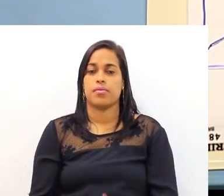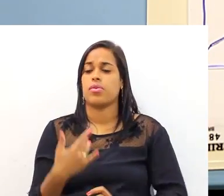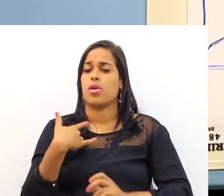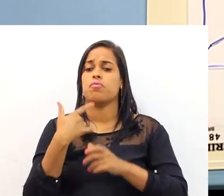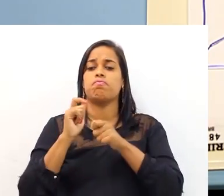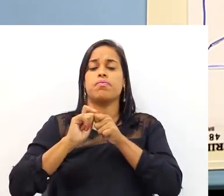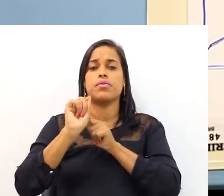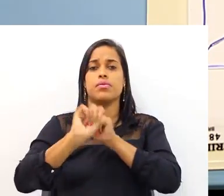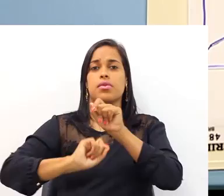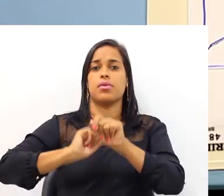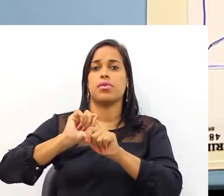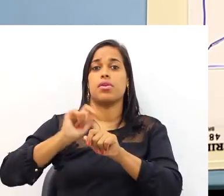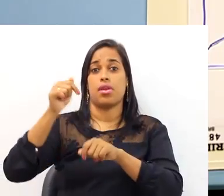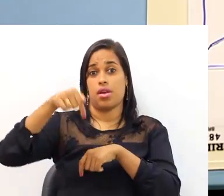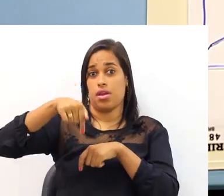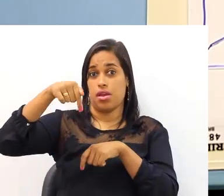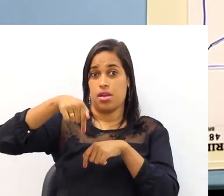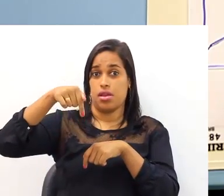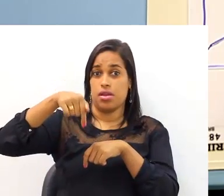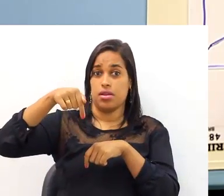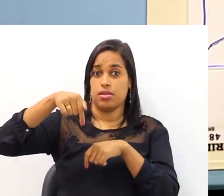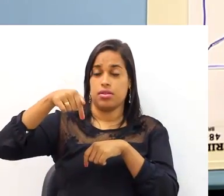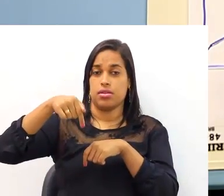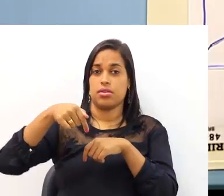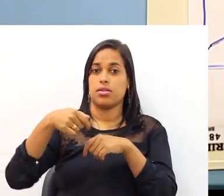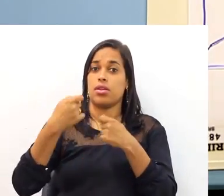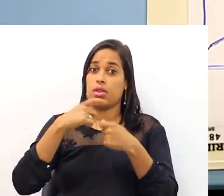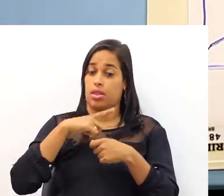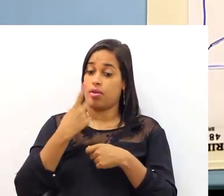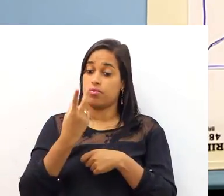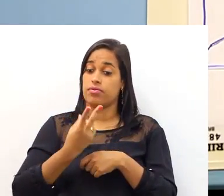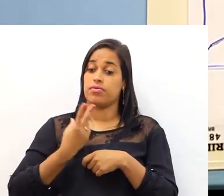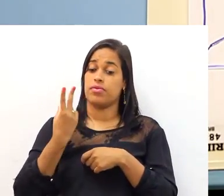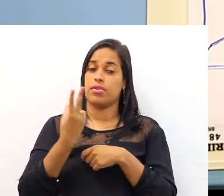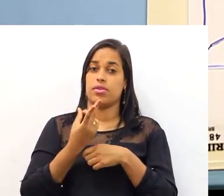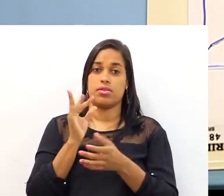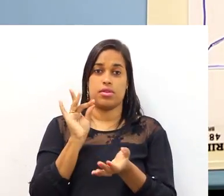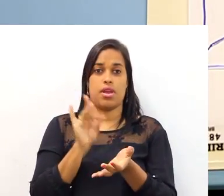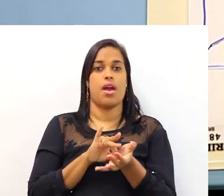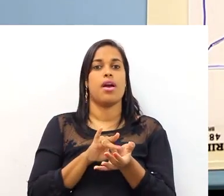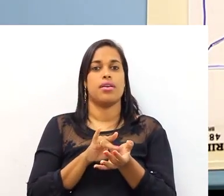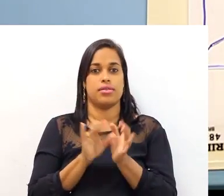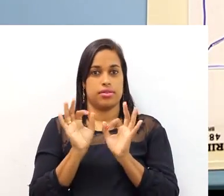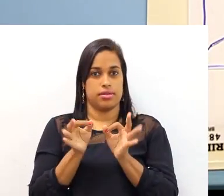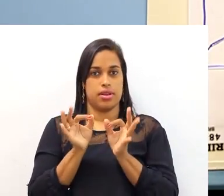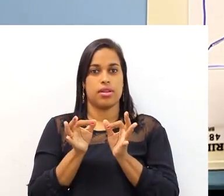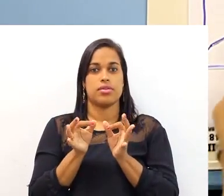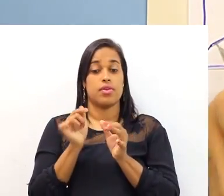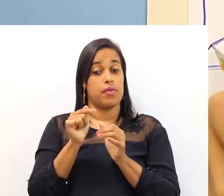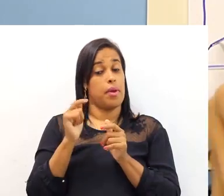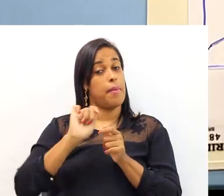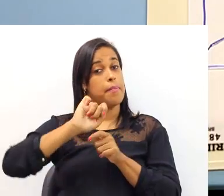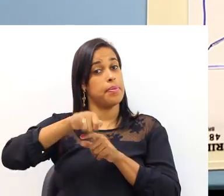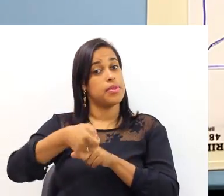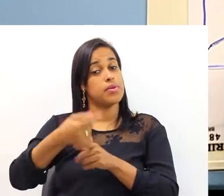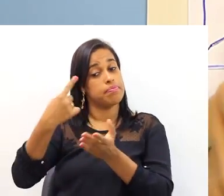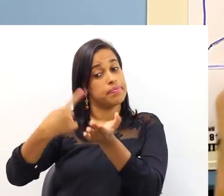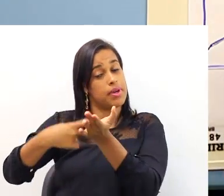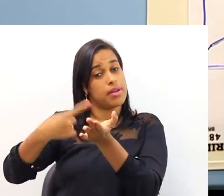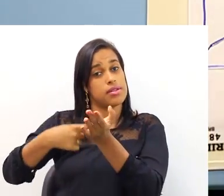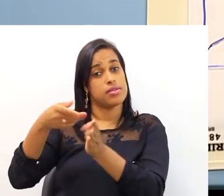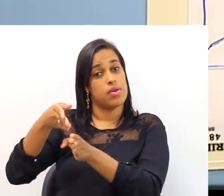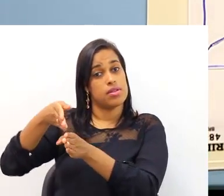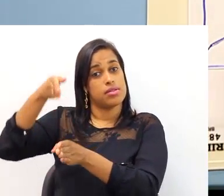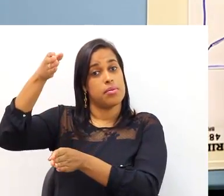Então, o que eu vou fazer? Aqui, eu botei minhas medidas reais, tá? Então, eu vou fazer uma marcação nessa parede aqui do